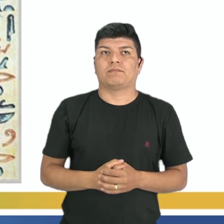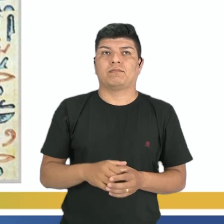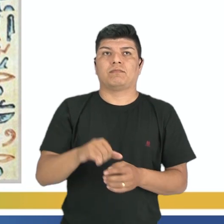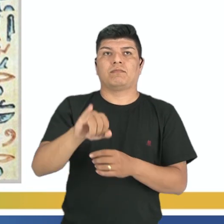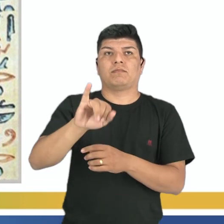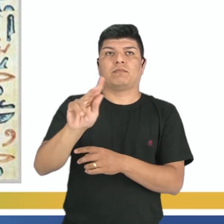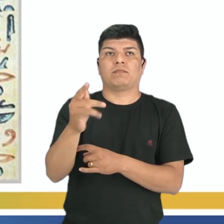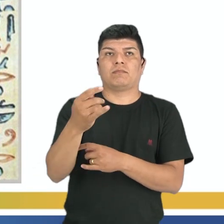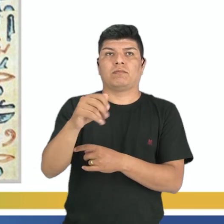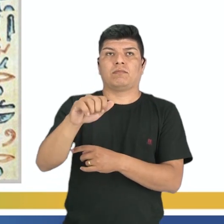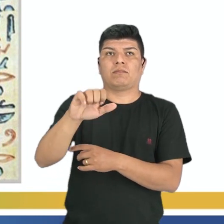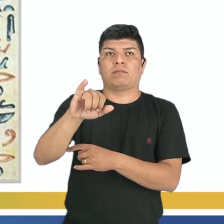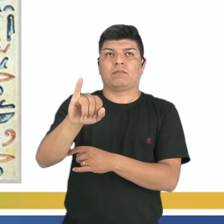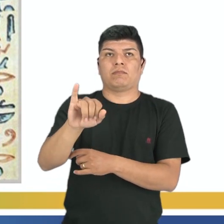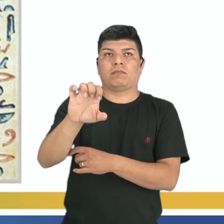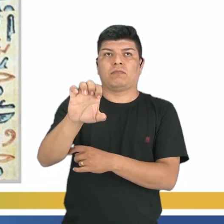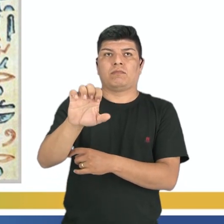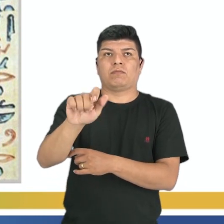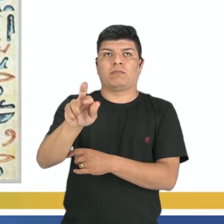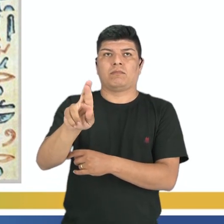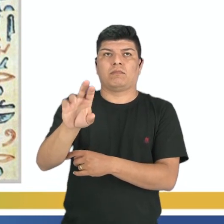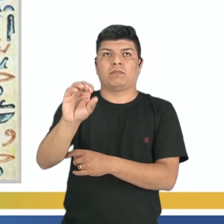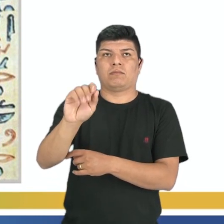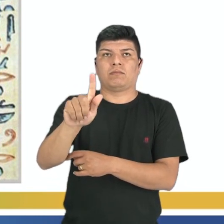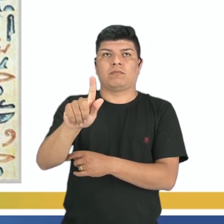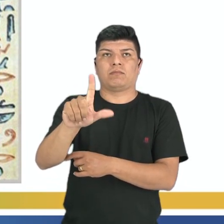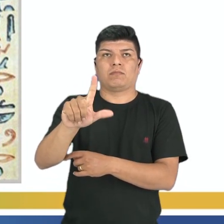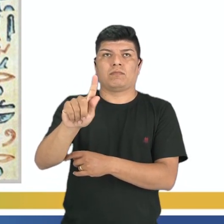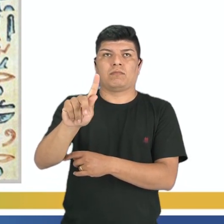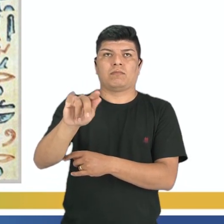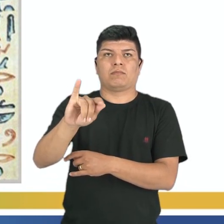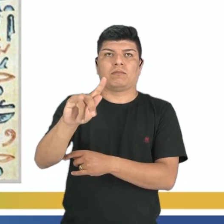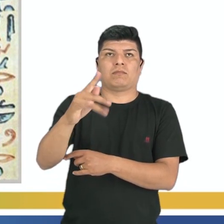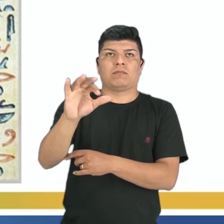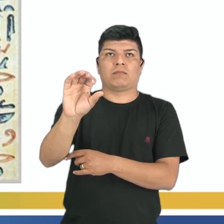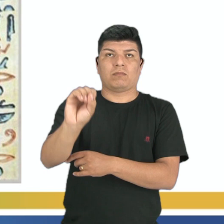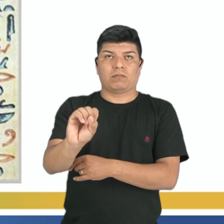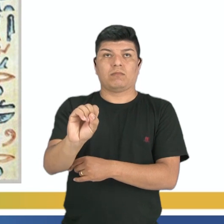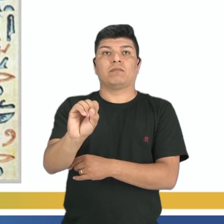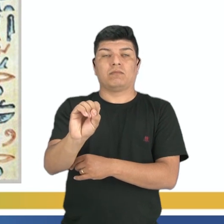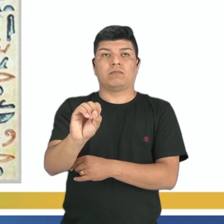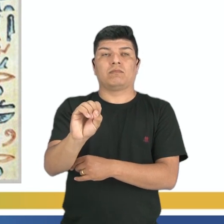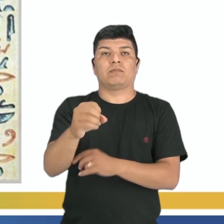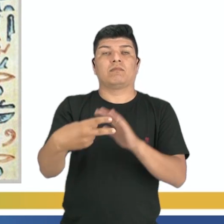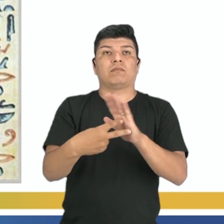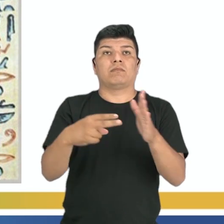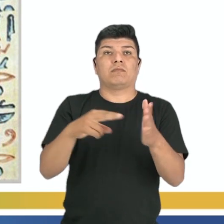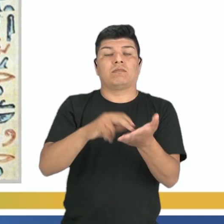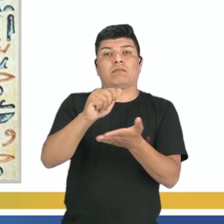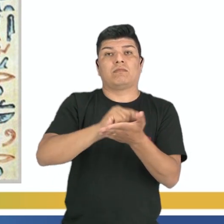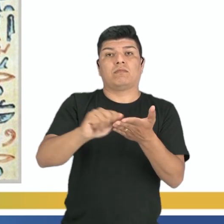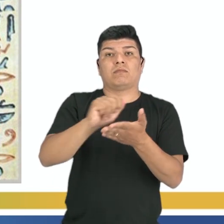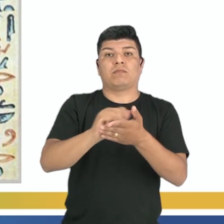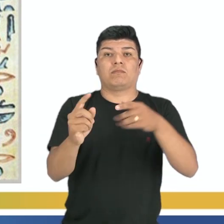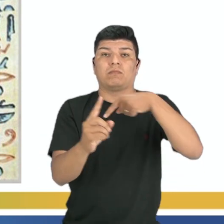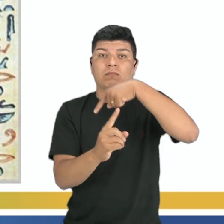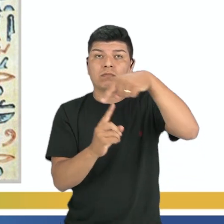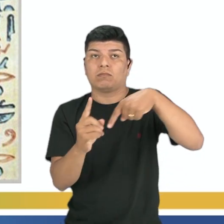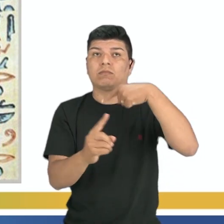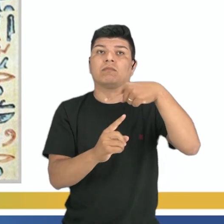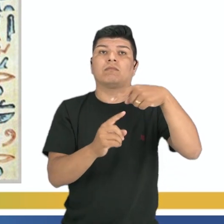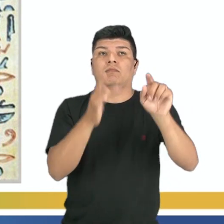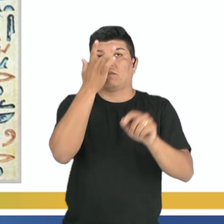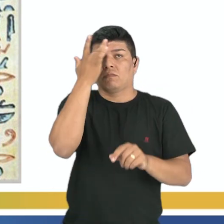Os hieróglifos, né? Podem ser definidos como uma escrita sagrada. E era dominada apenas por pessoas que